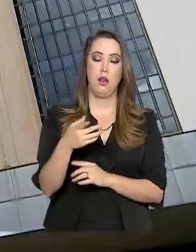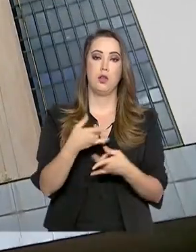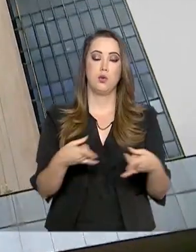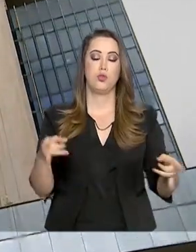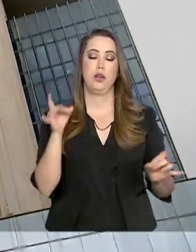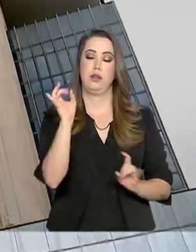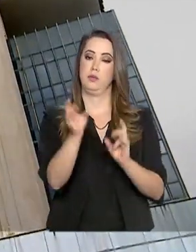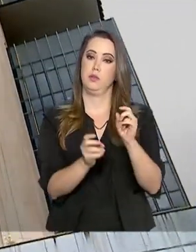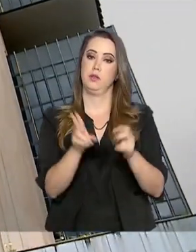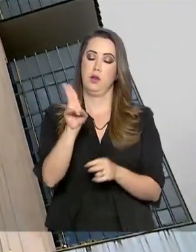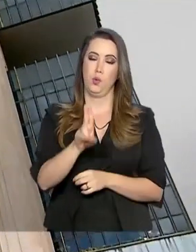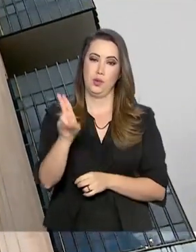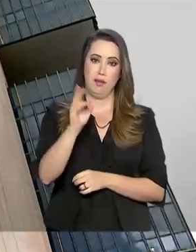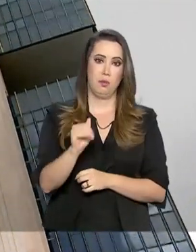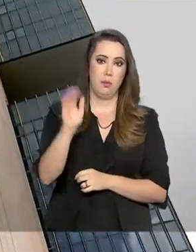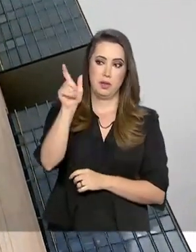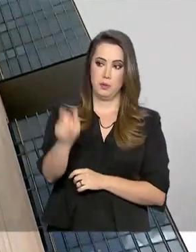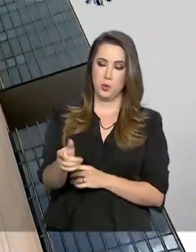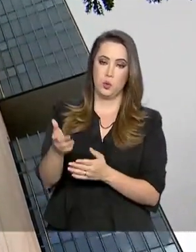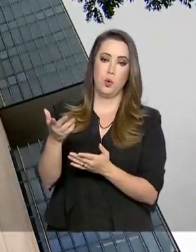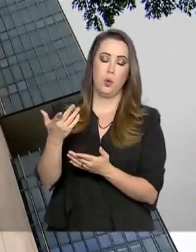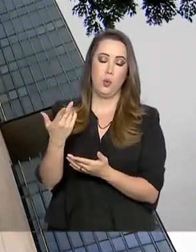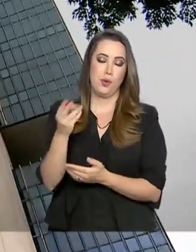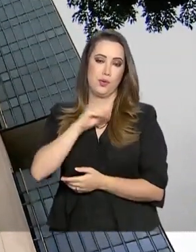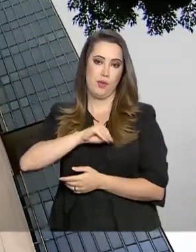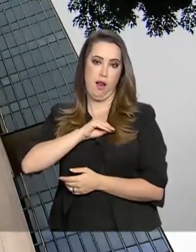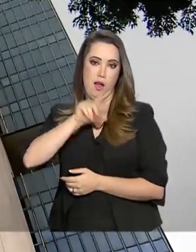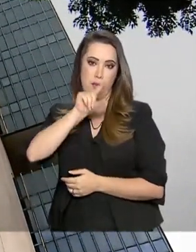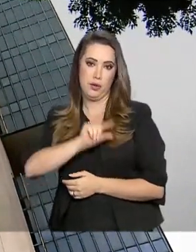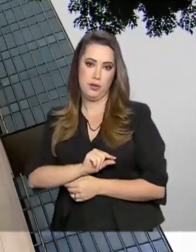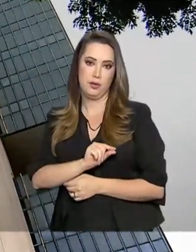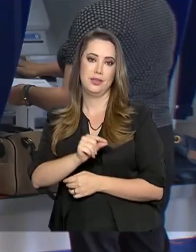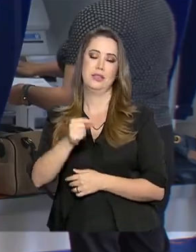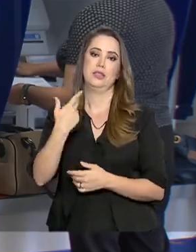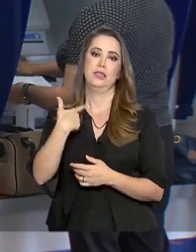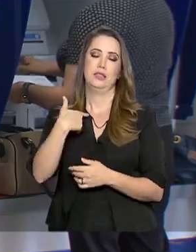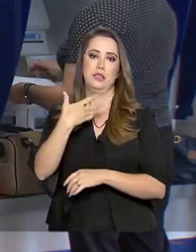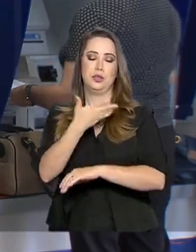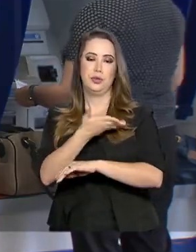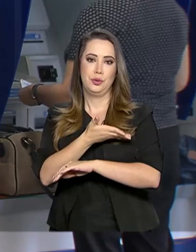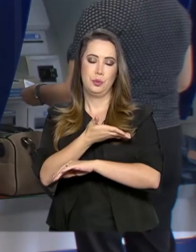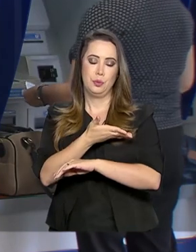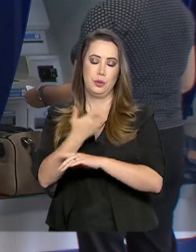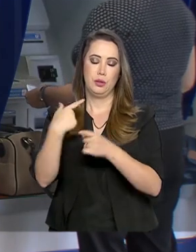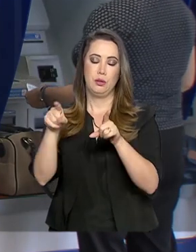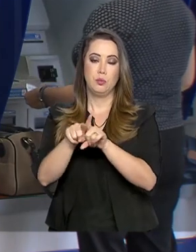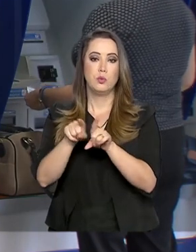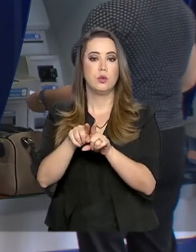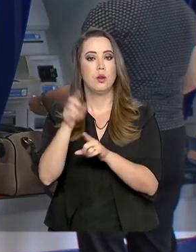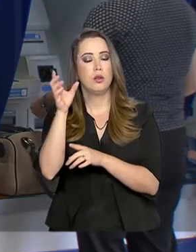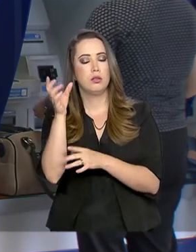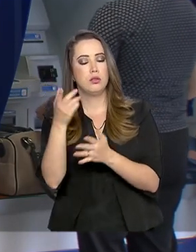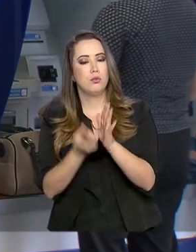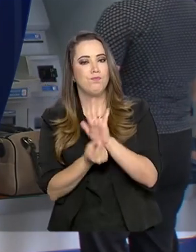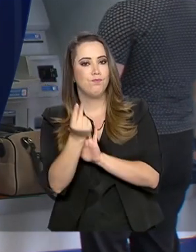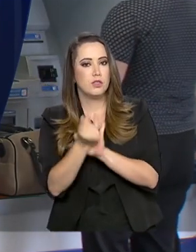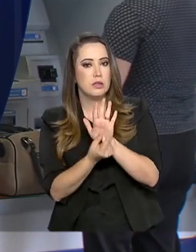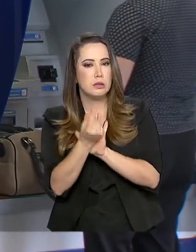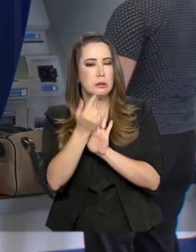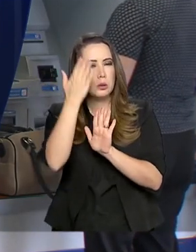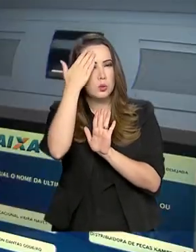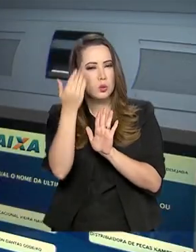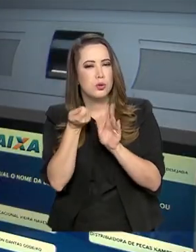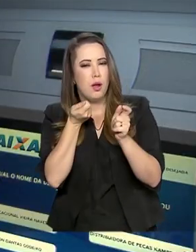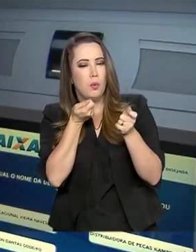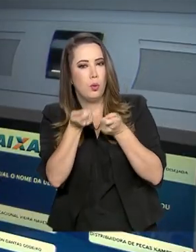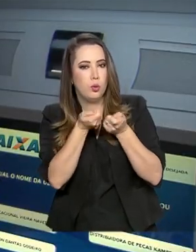clientes de menor poder aquisitivo e pouca educação financeira. Por isso, para evitar penalizar os mais